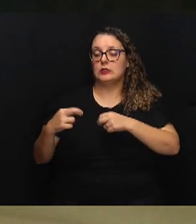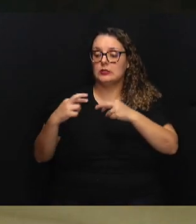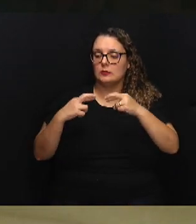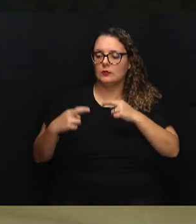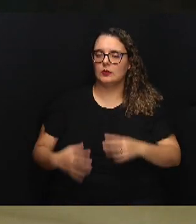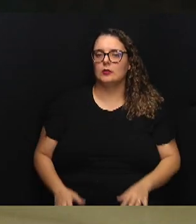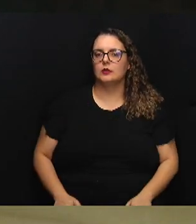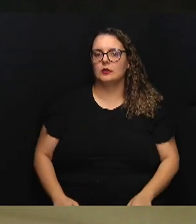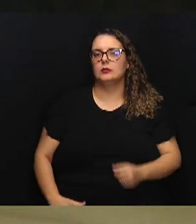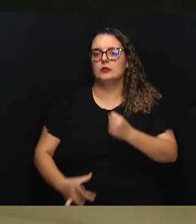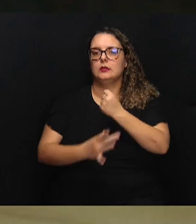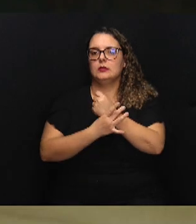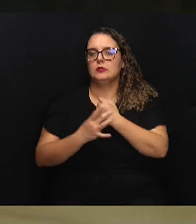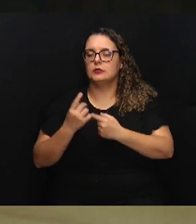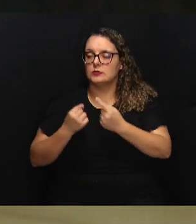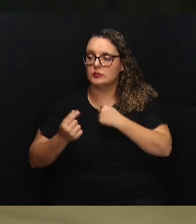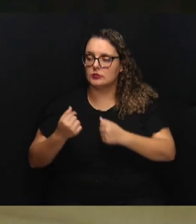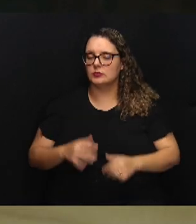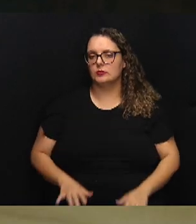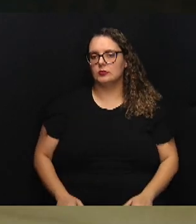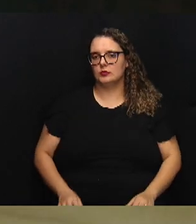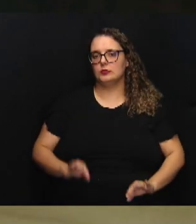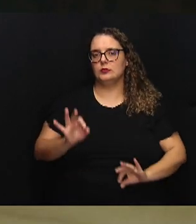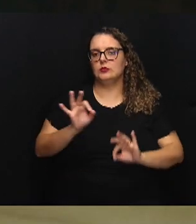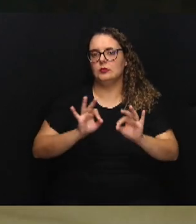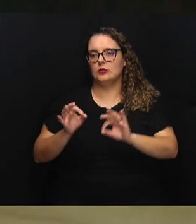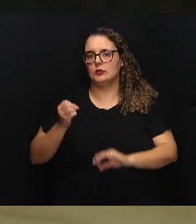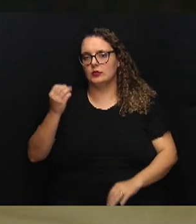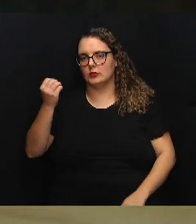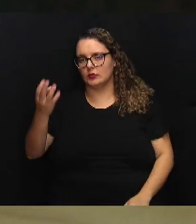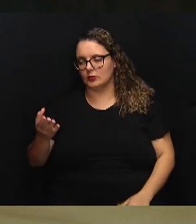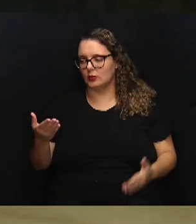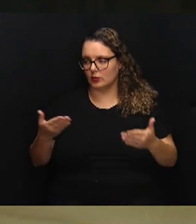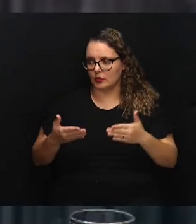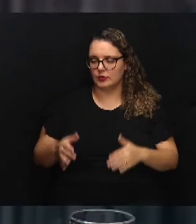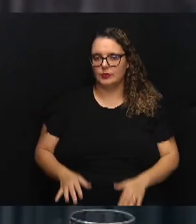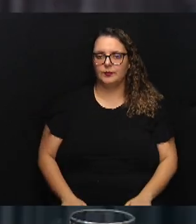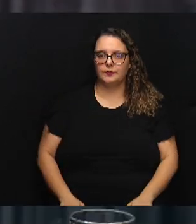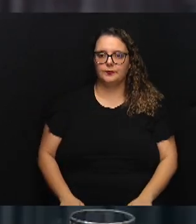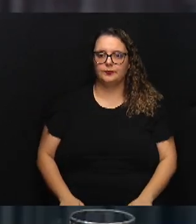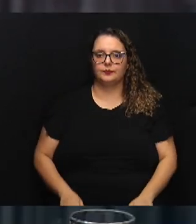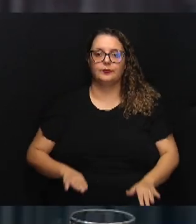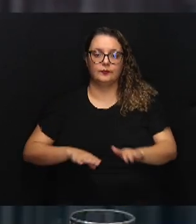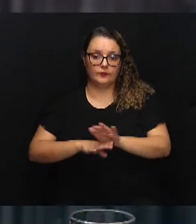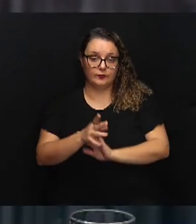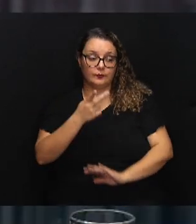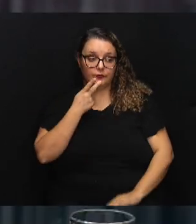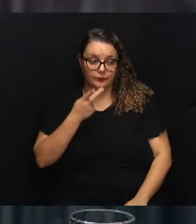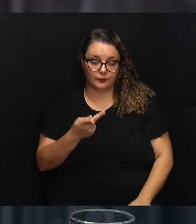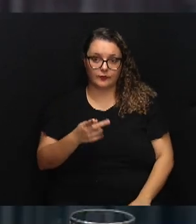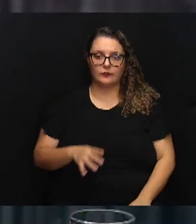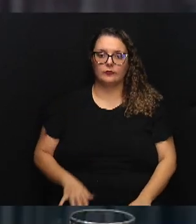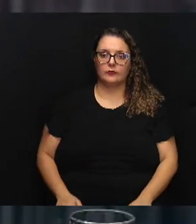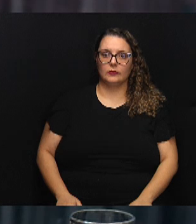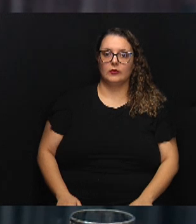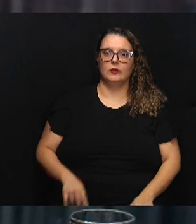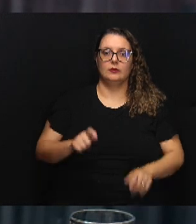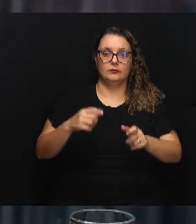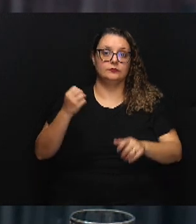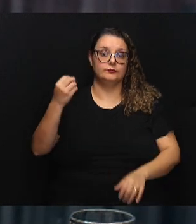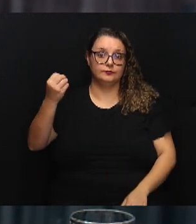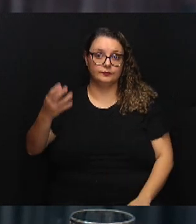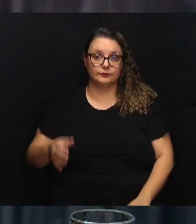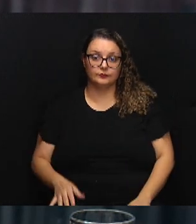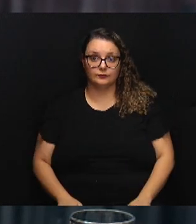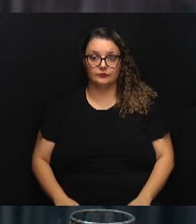questão da segurança financeira para o planejamento de uma viagem hoje? Eu costumo dizer para os viajantes que